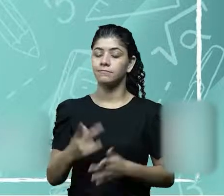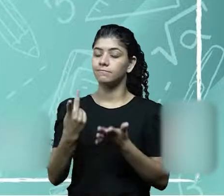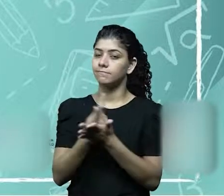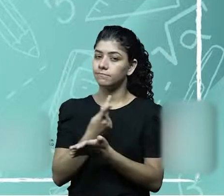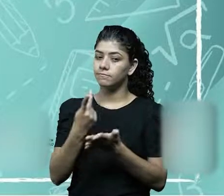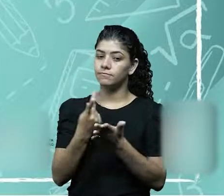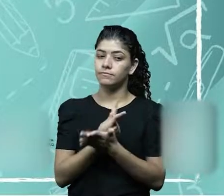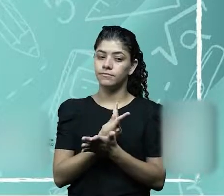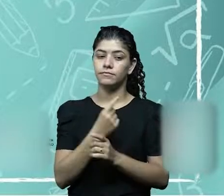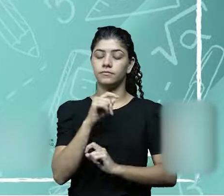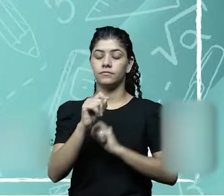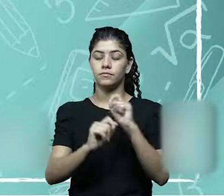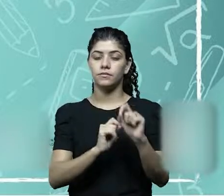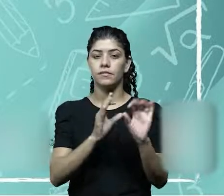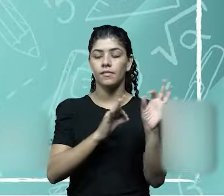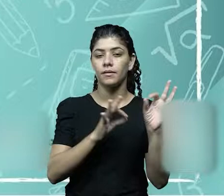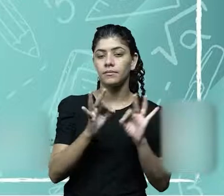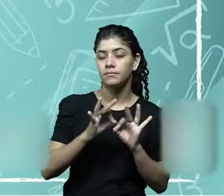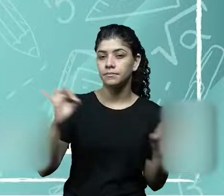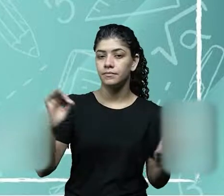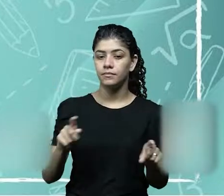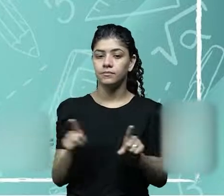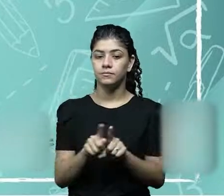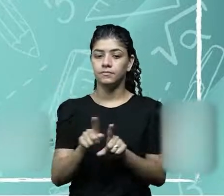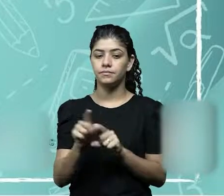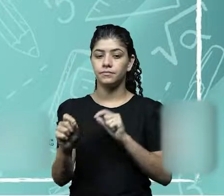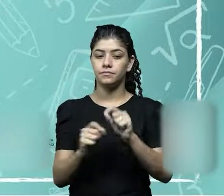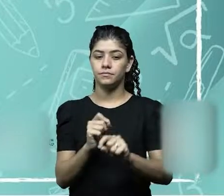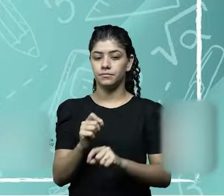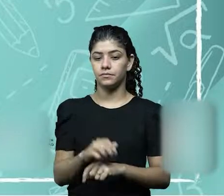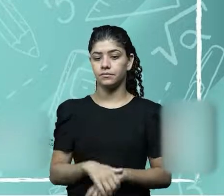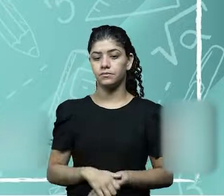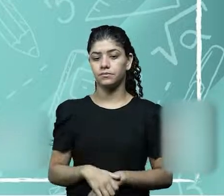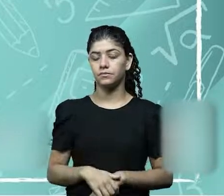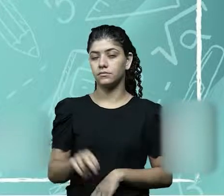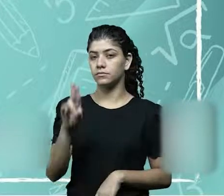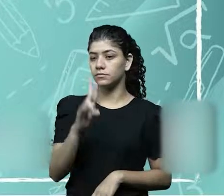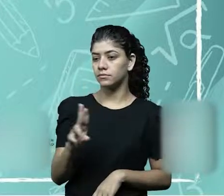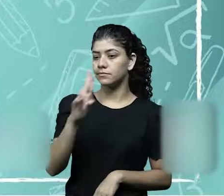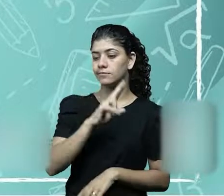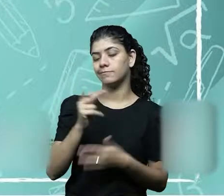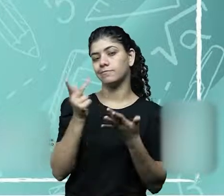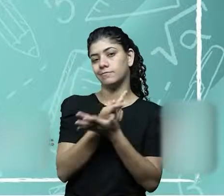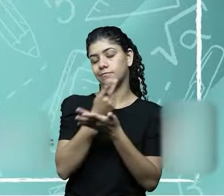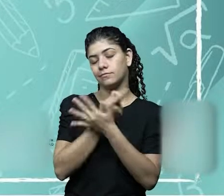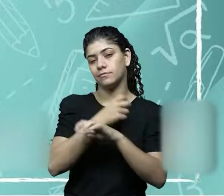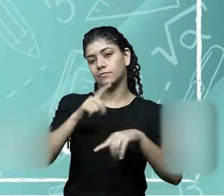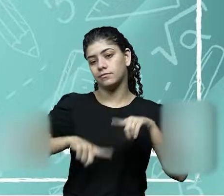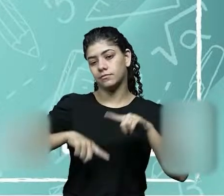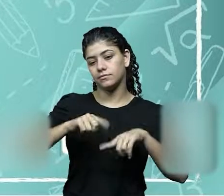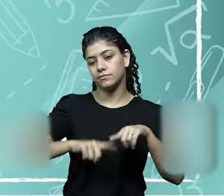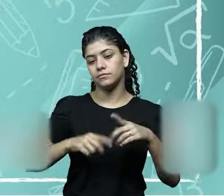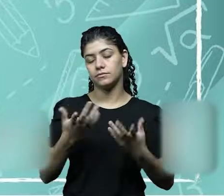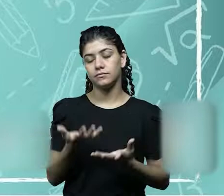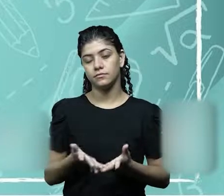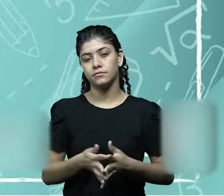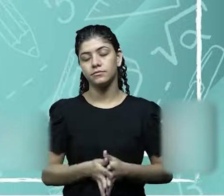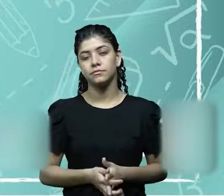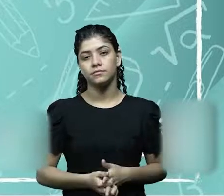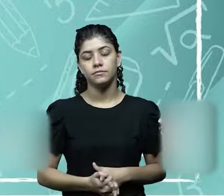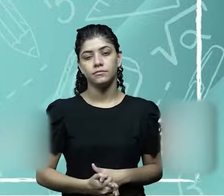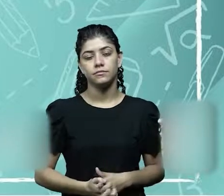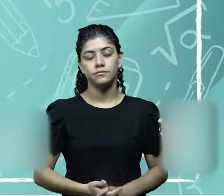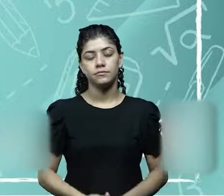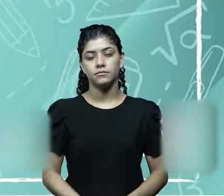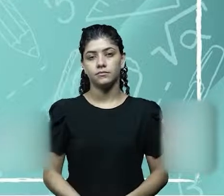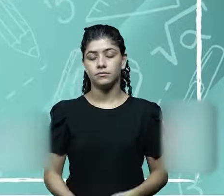cometer um erro na medição, além, claro, do instrumento que ele está utilizando, que é uma régua, que não é um instrumento tão preciso,